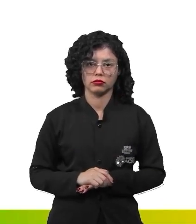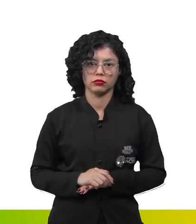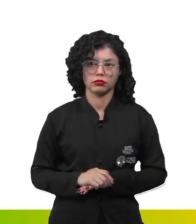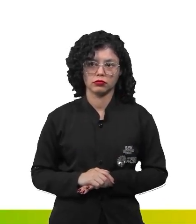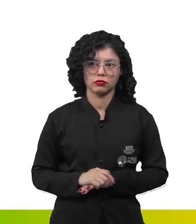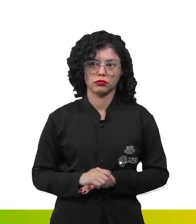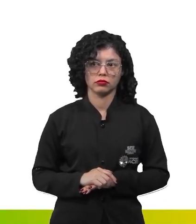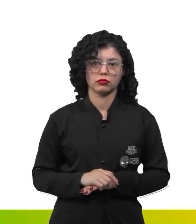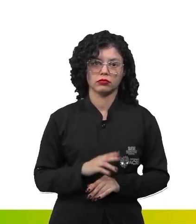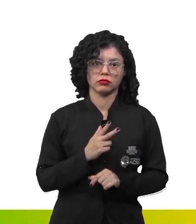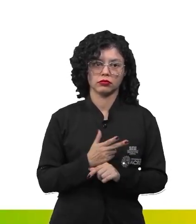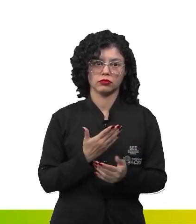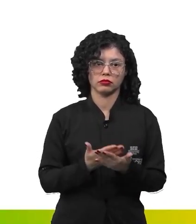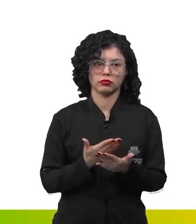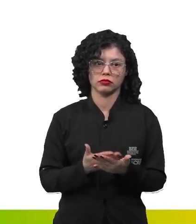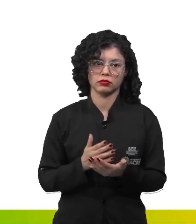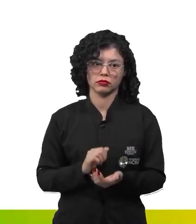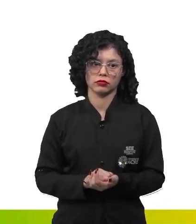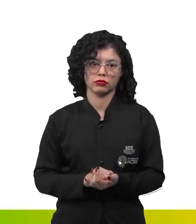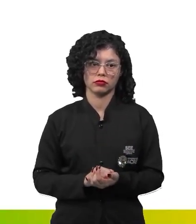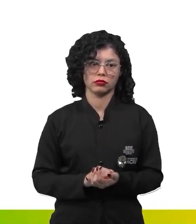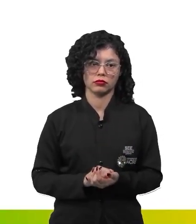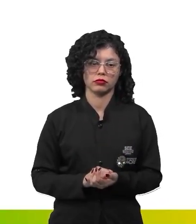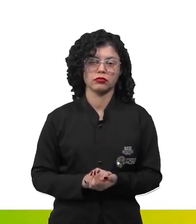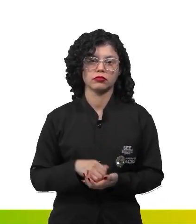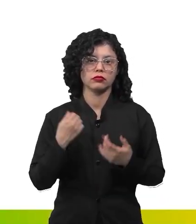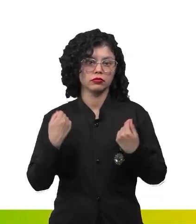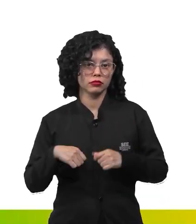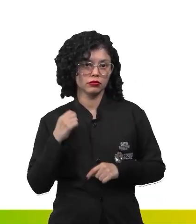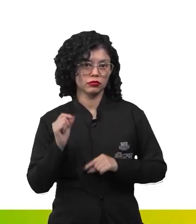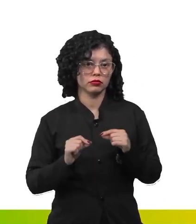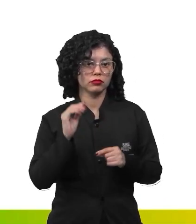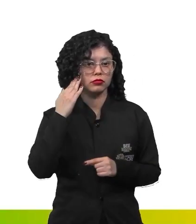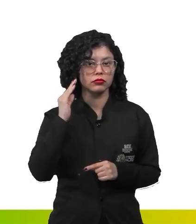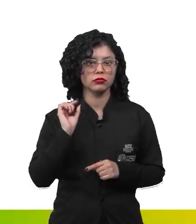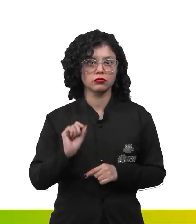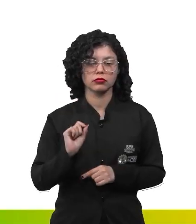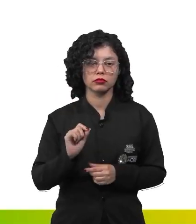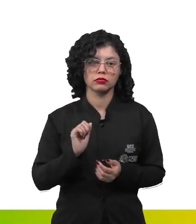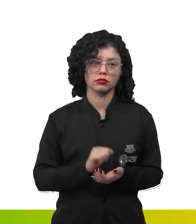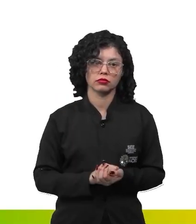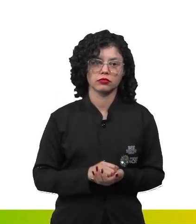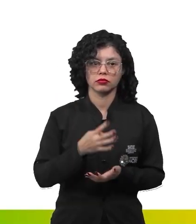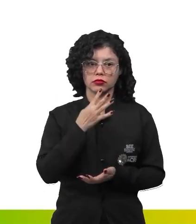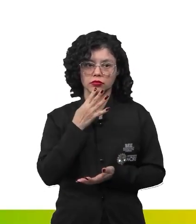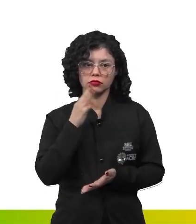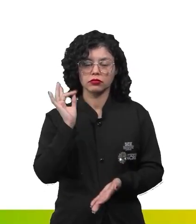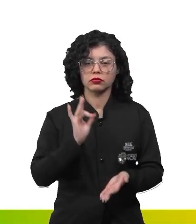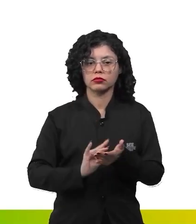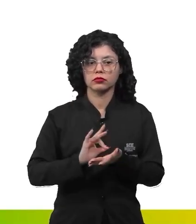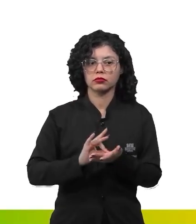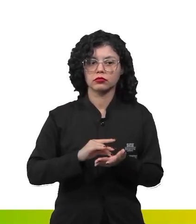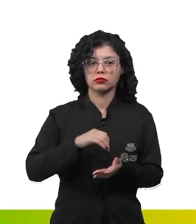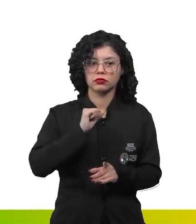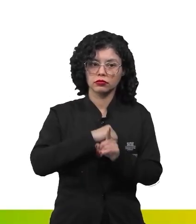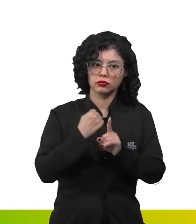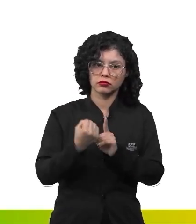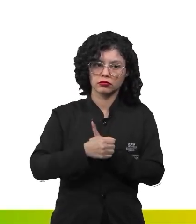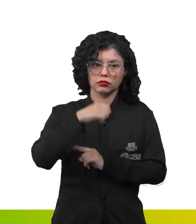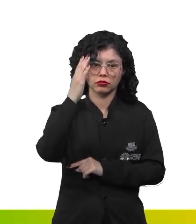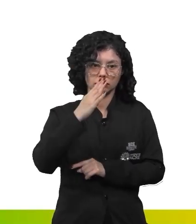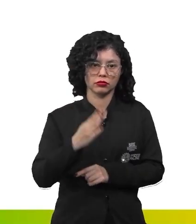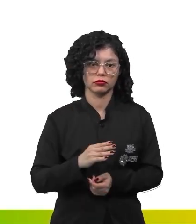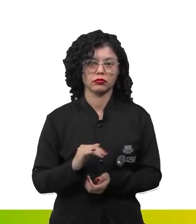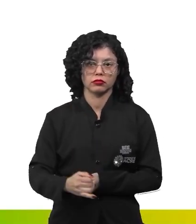nossa videoaula? Então, nessa videoaula, nós compreendemos o quê? Que conhecer a realidade social